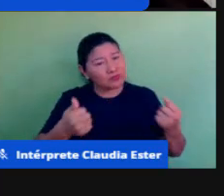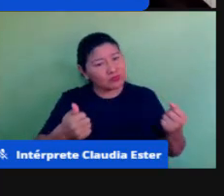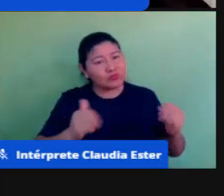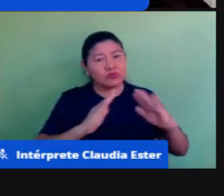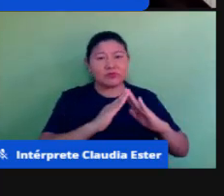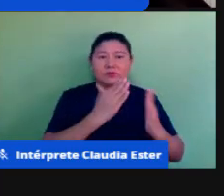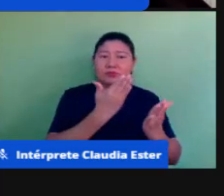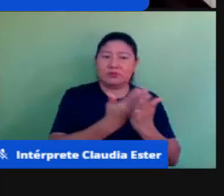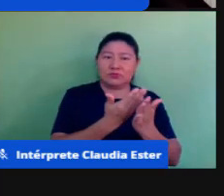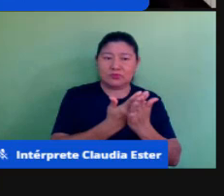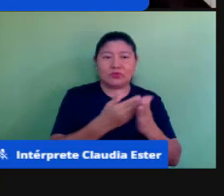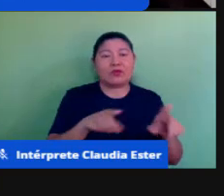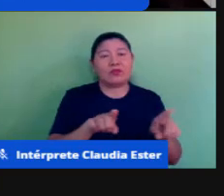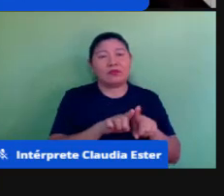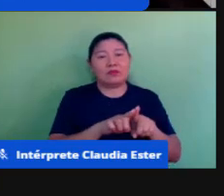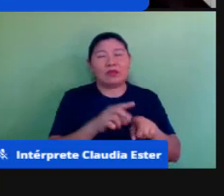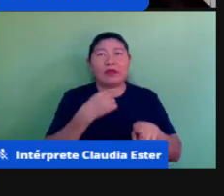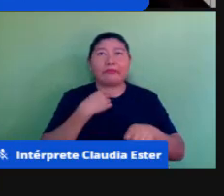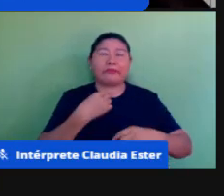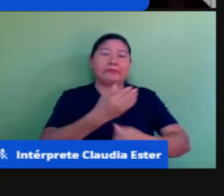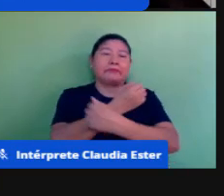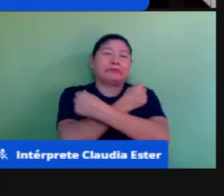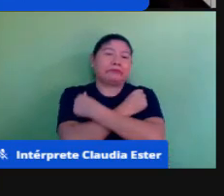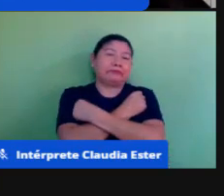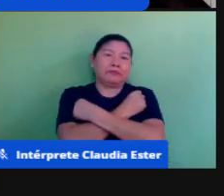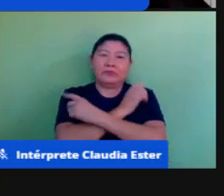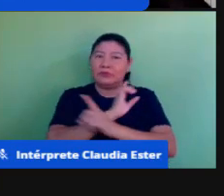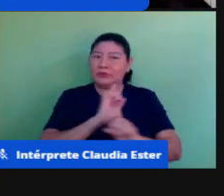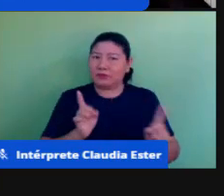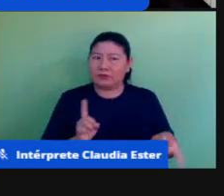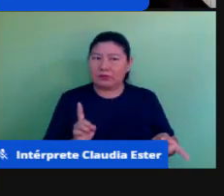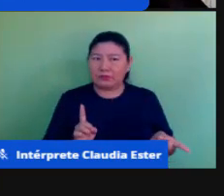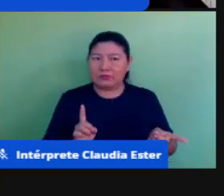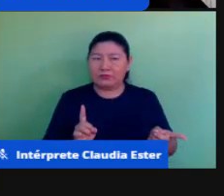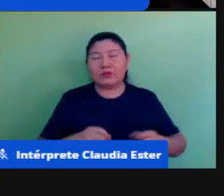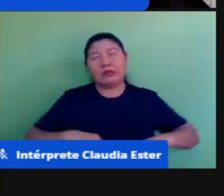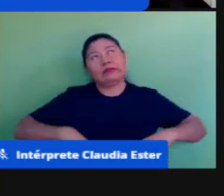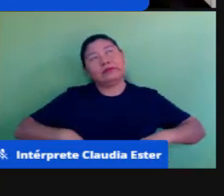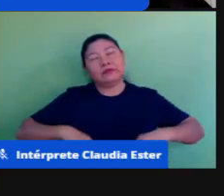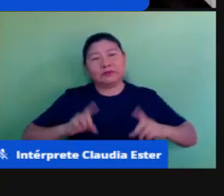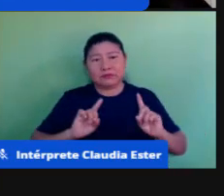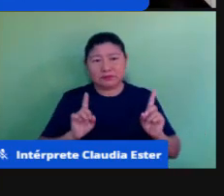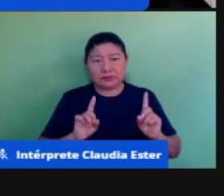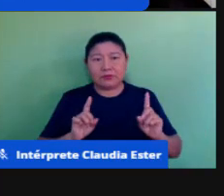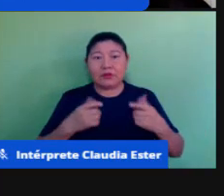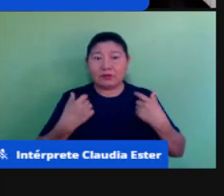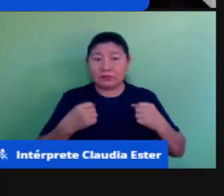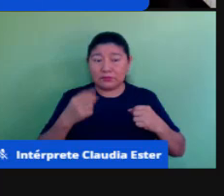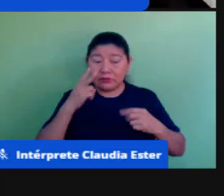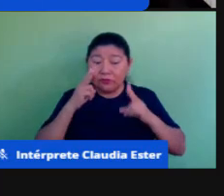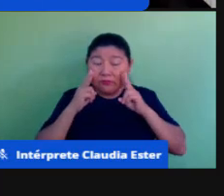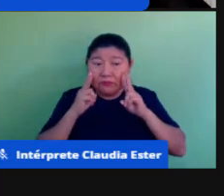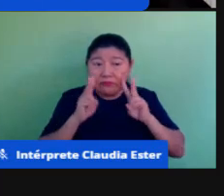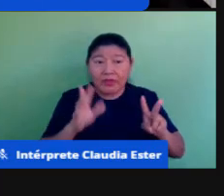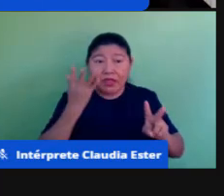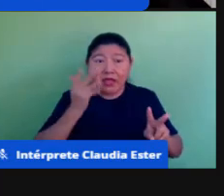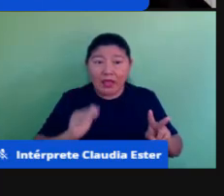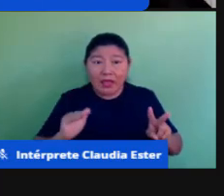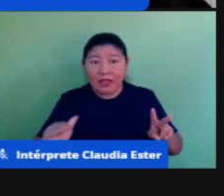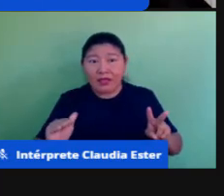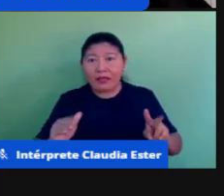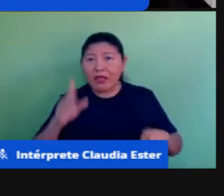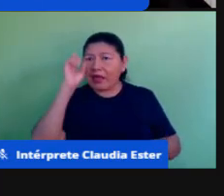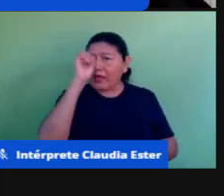braços, nós temos que olhar para cada criança, na dificuldade dela, na falta